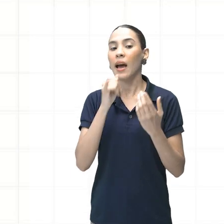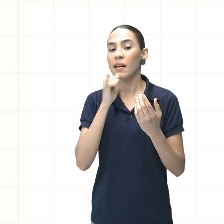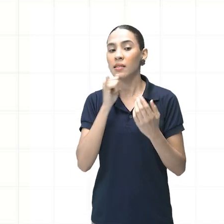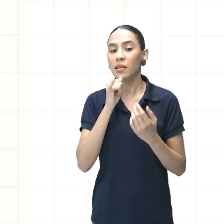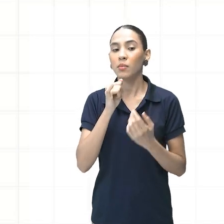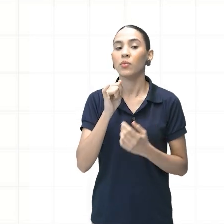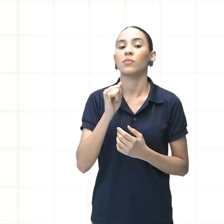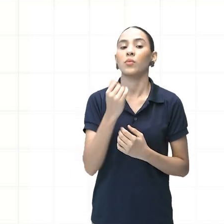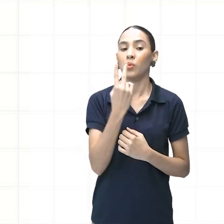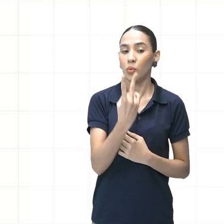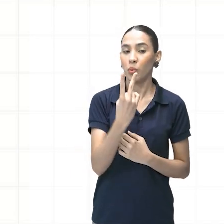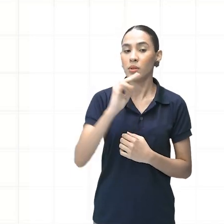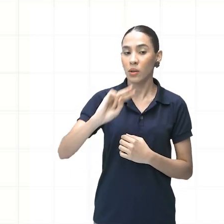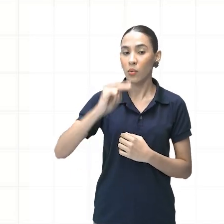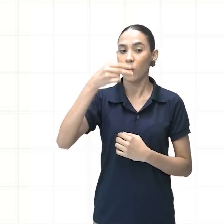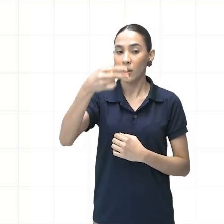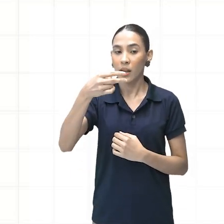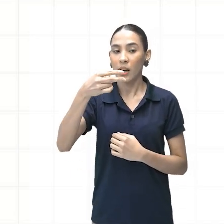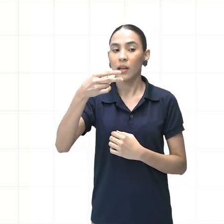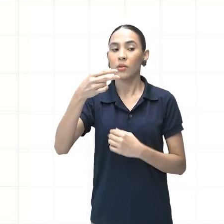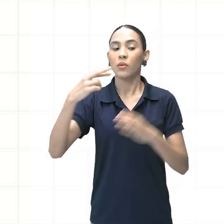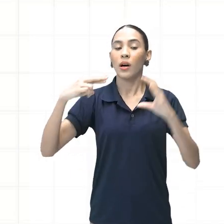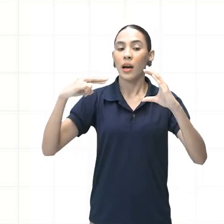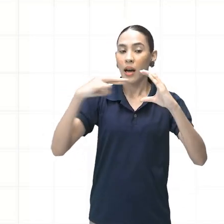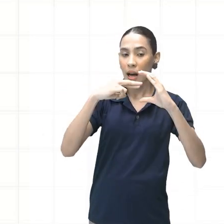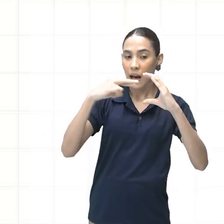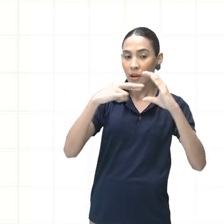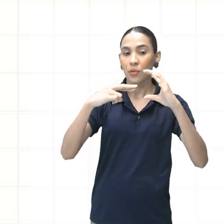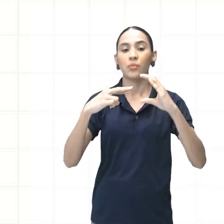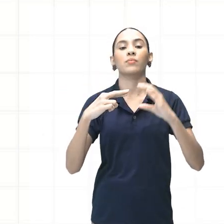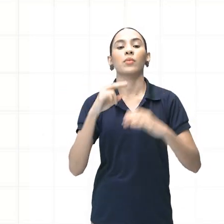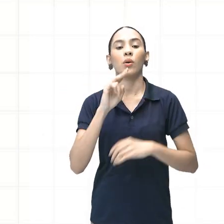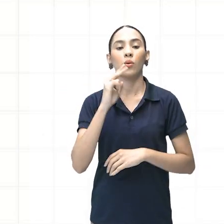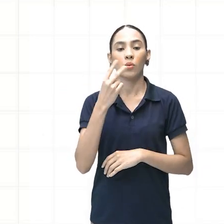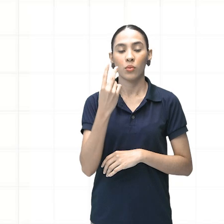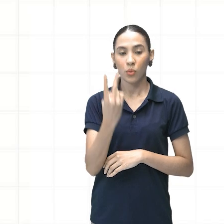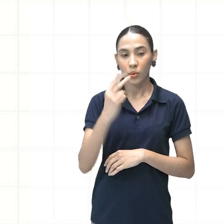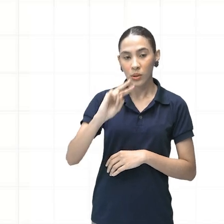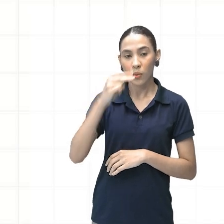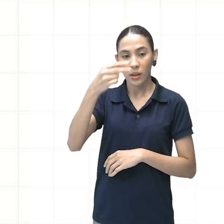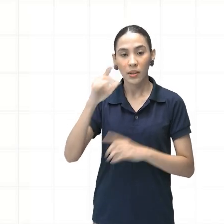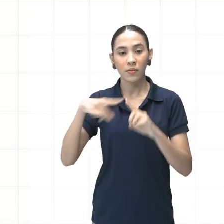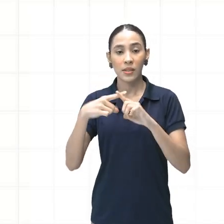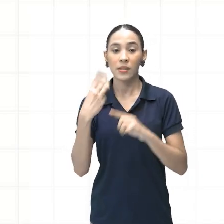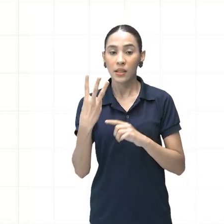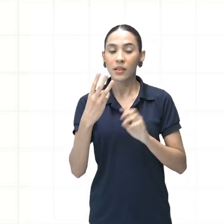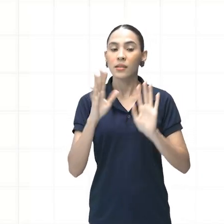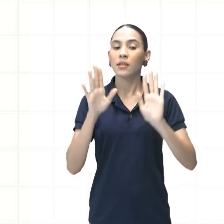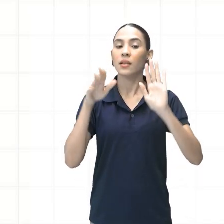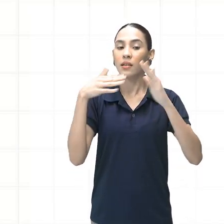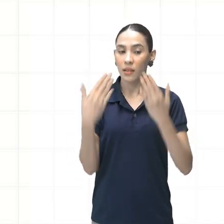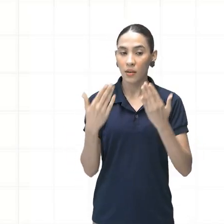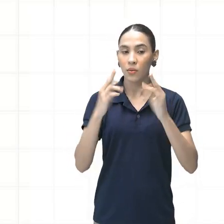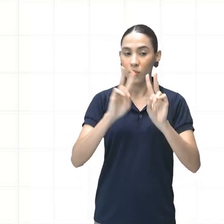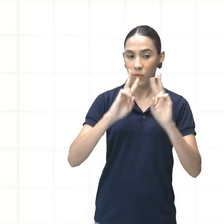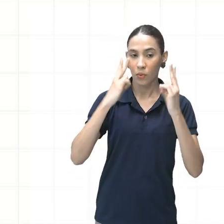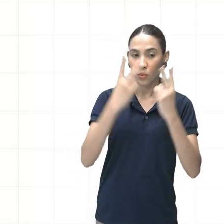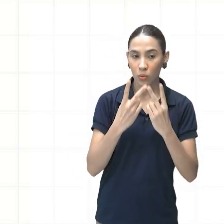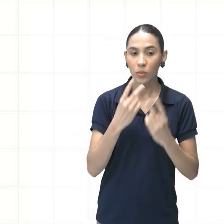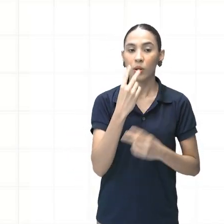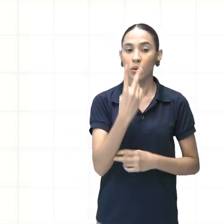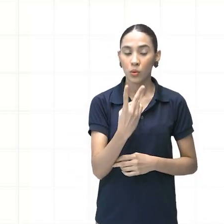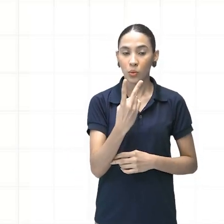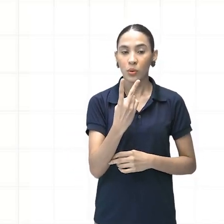que nesse caso é 2, vezes a altura, que é 3. Então, o volume vai ser 2